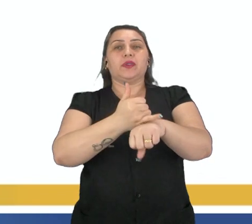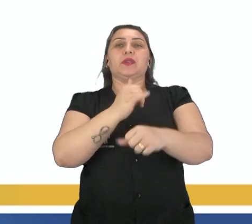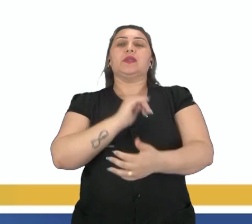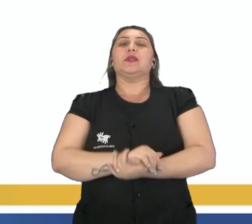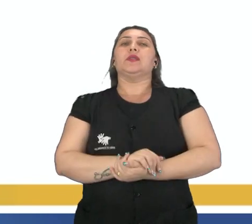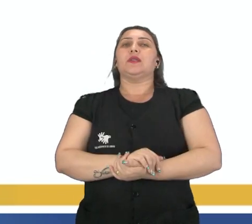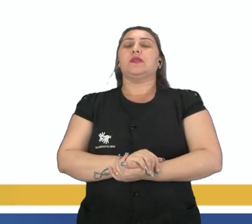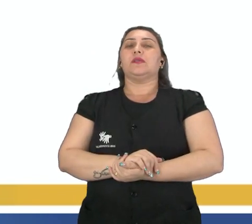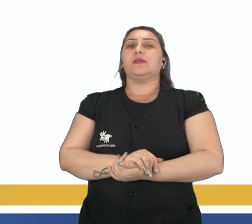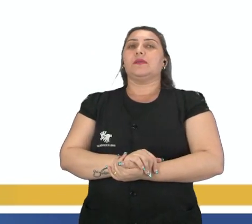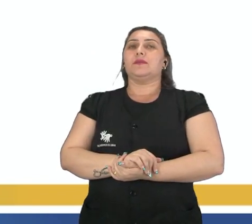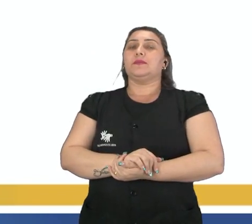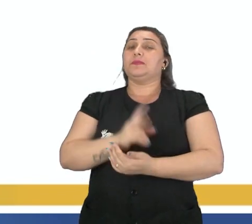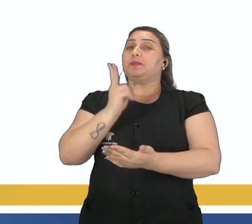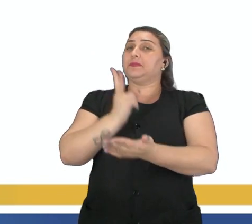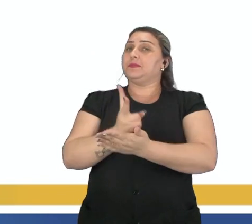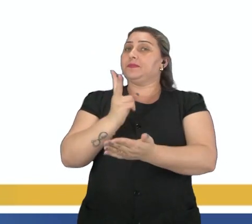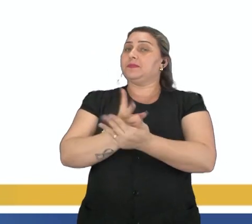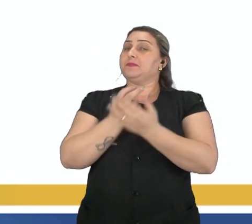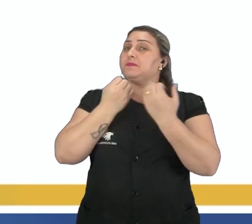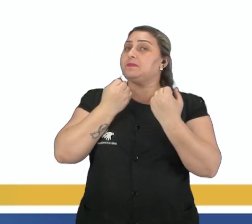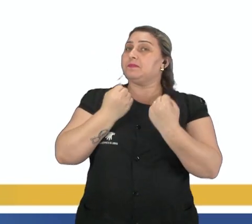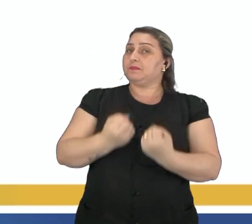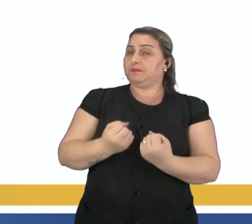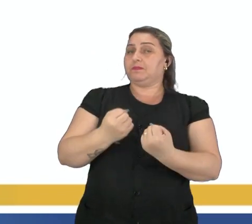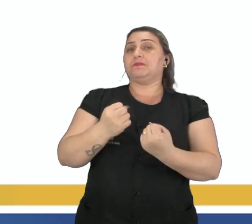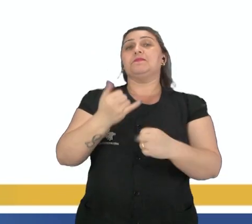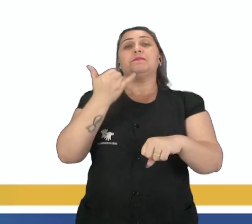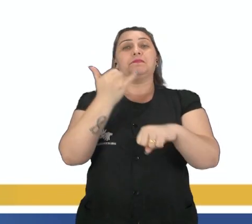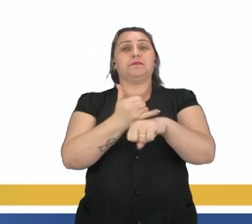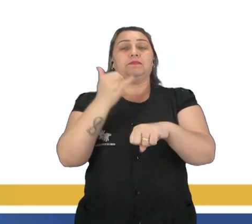a mesma massa de ferro vai